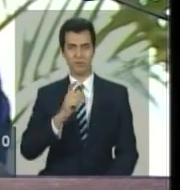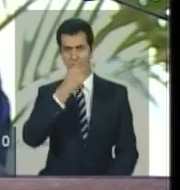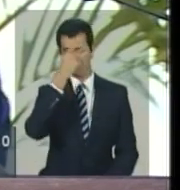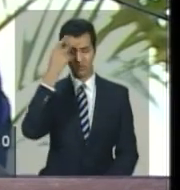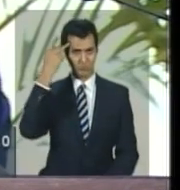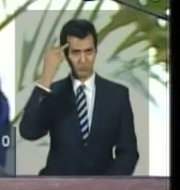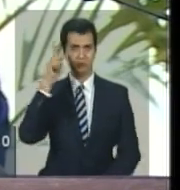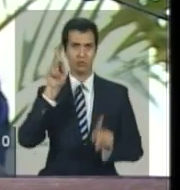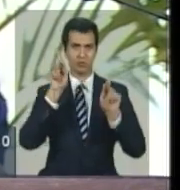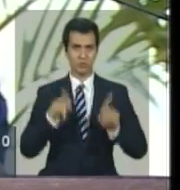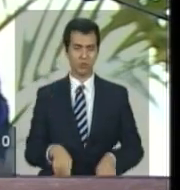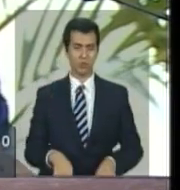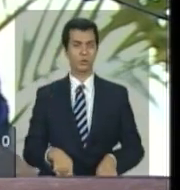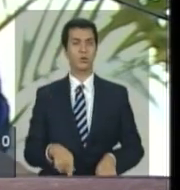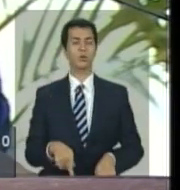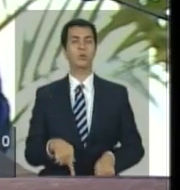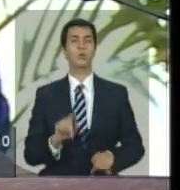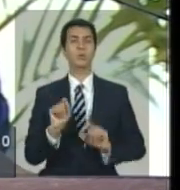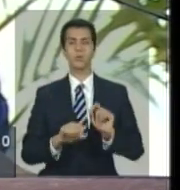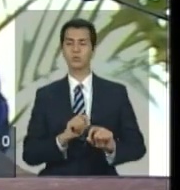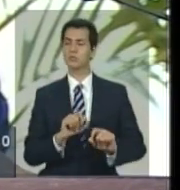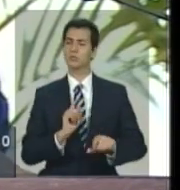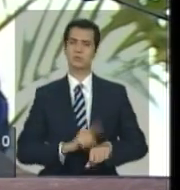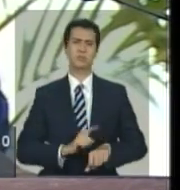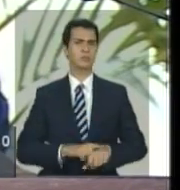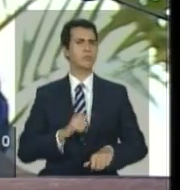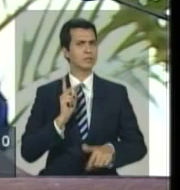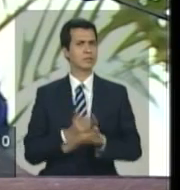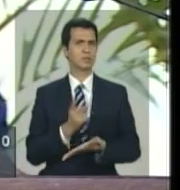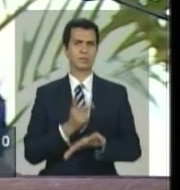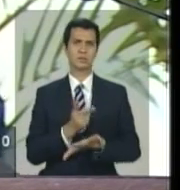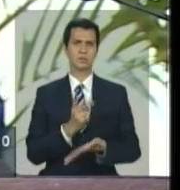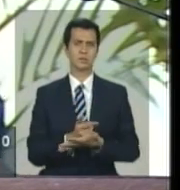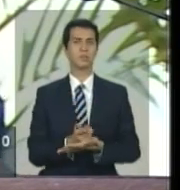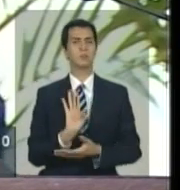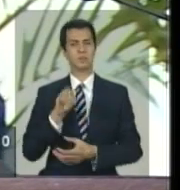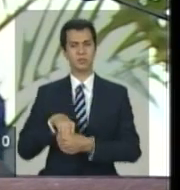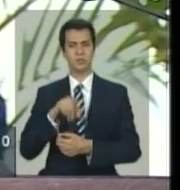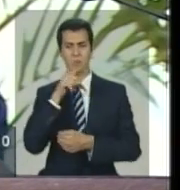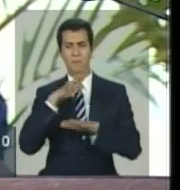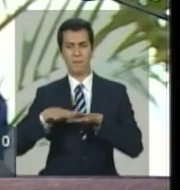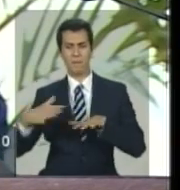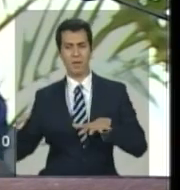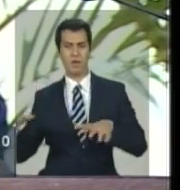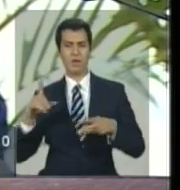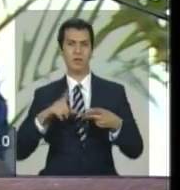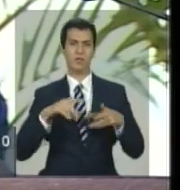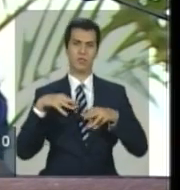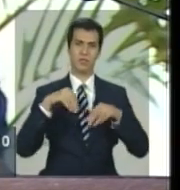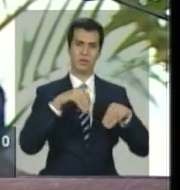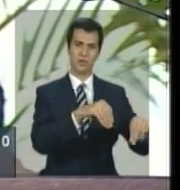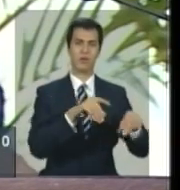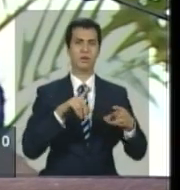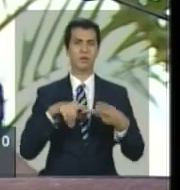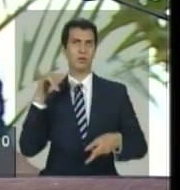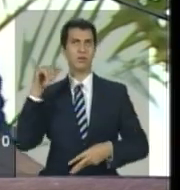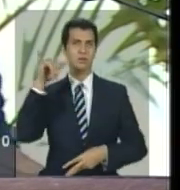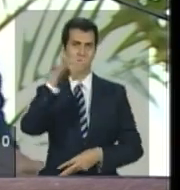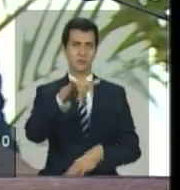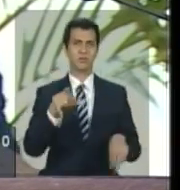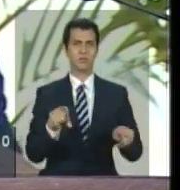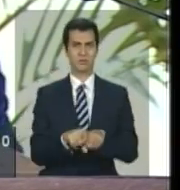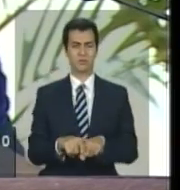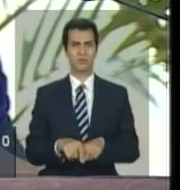momento, diante de quaisquer circunstâncias, no mar, na terra e no ar. Com